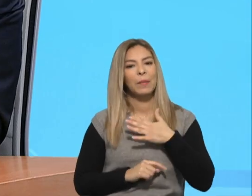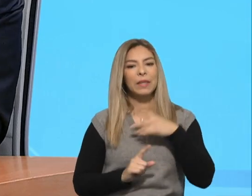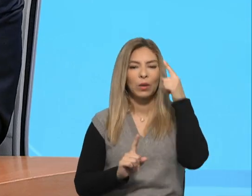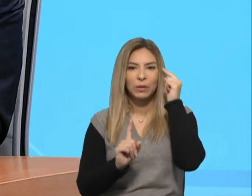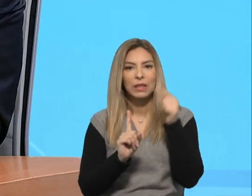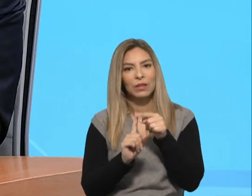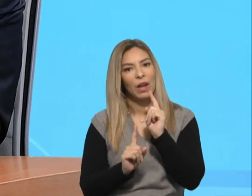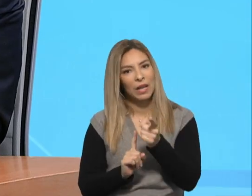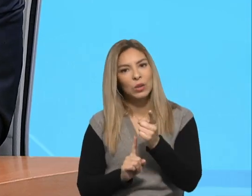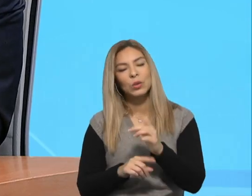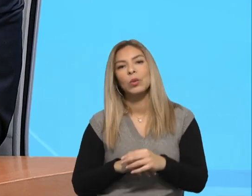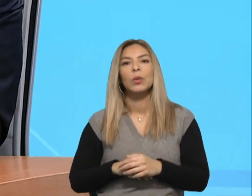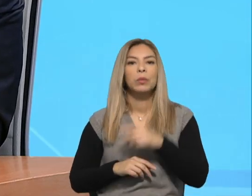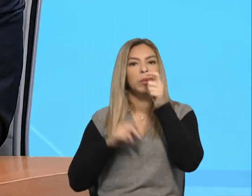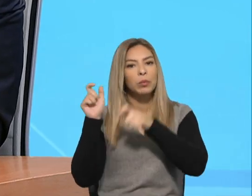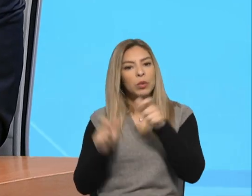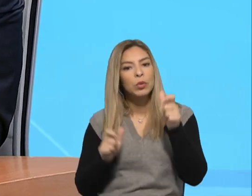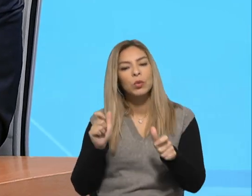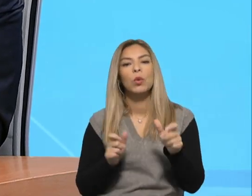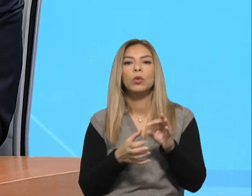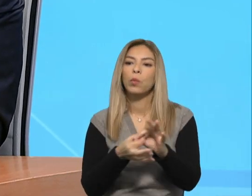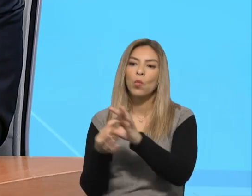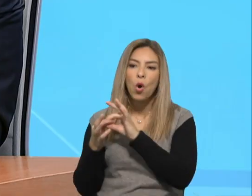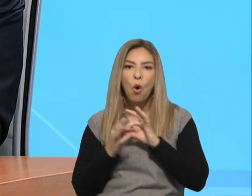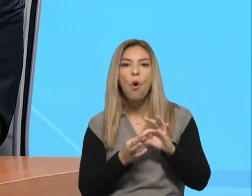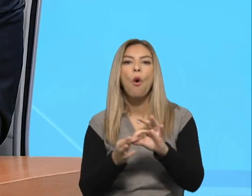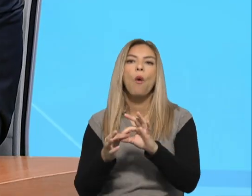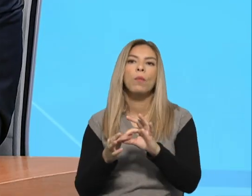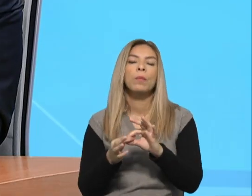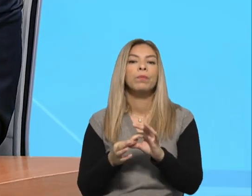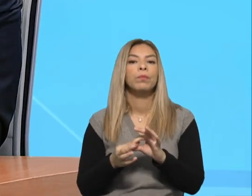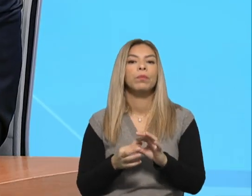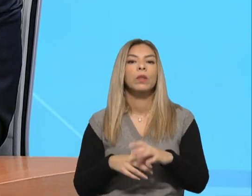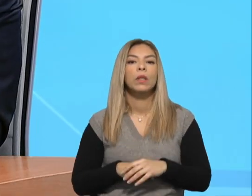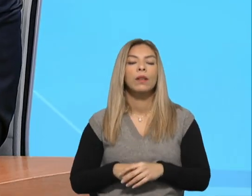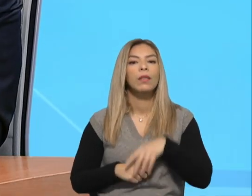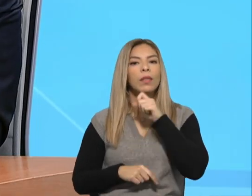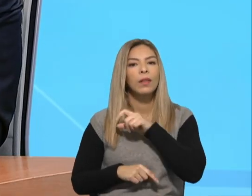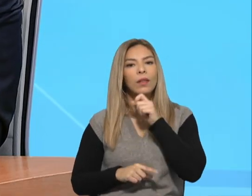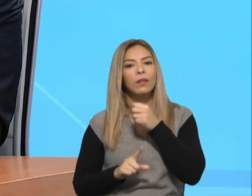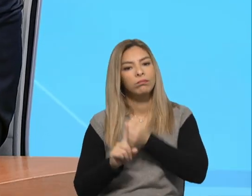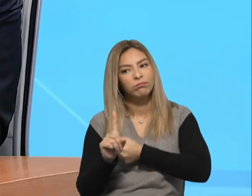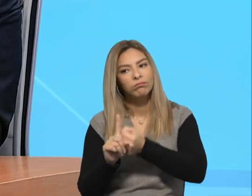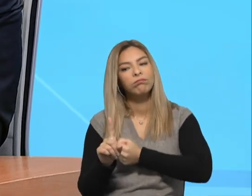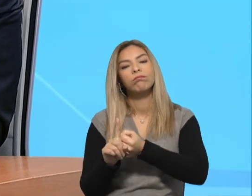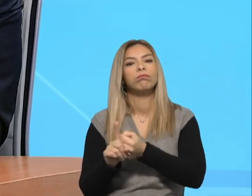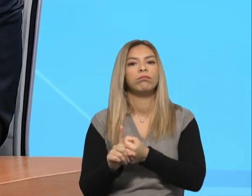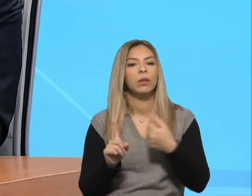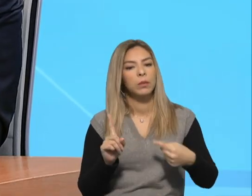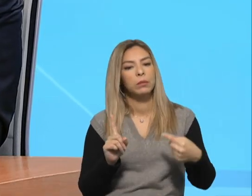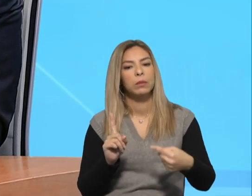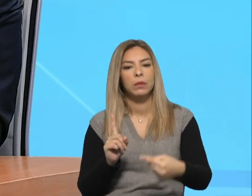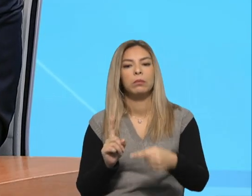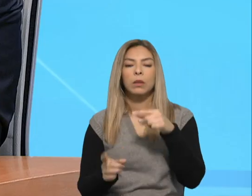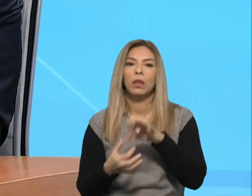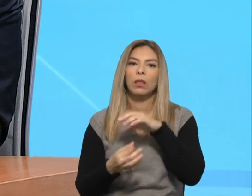capacidade também das pessoas se reunirem, tratarem-se pelo nome e, em conjunto, também fazerem esta luta difícil que é o dia-a-dia das empresas para